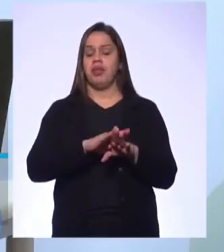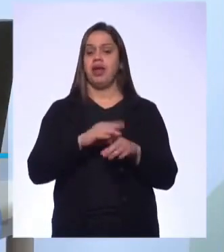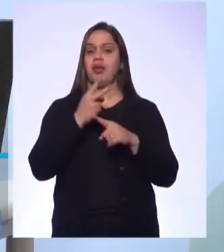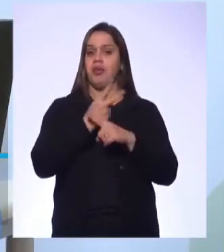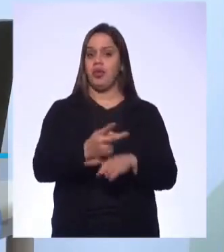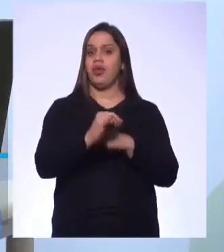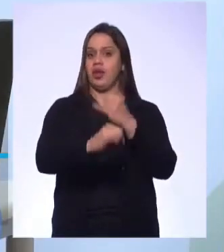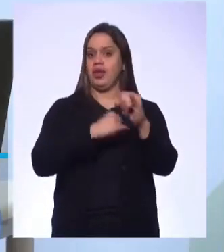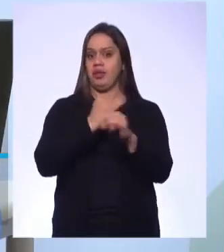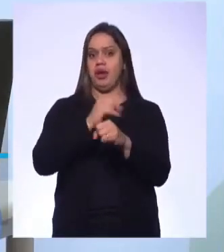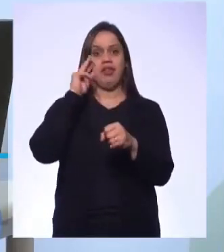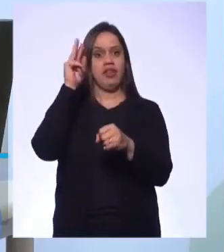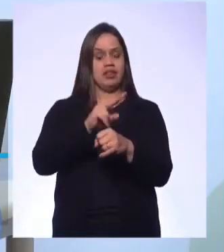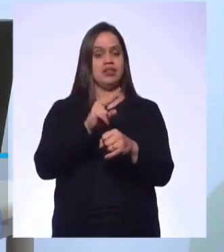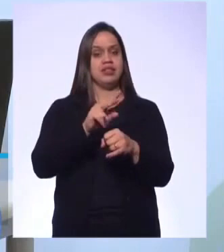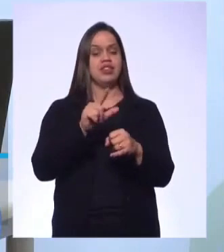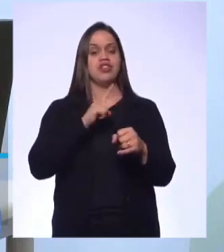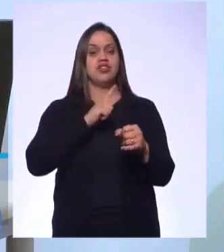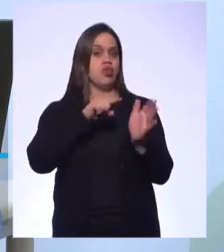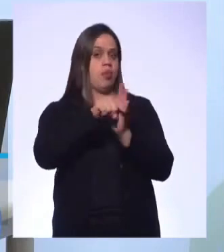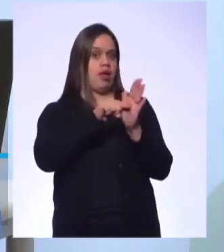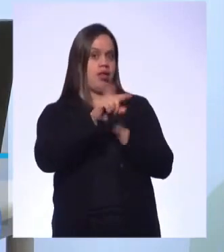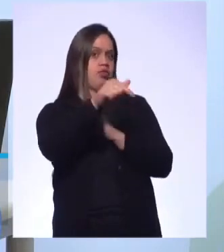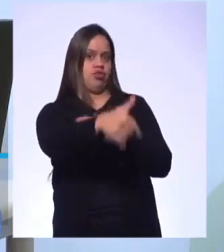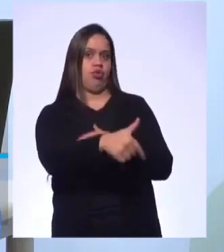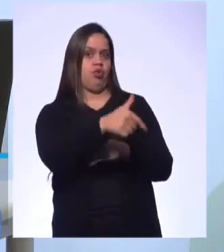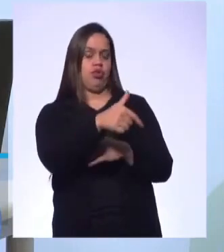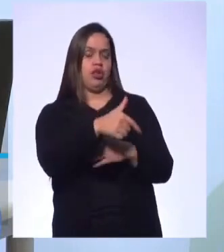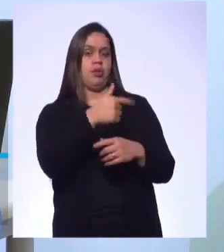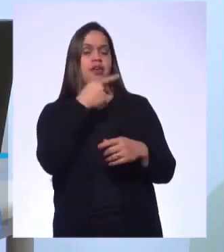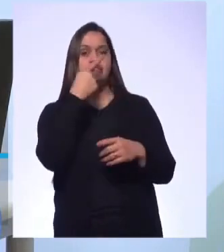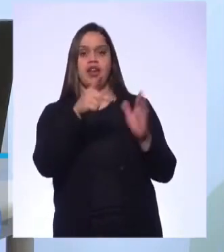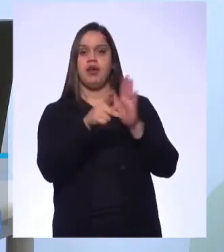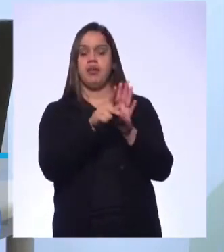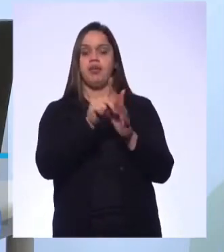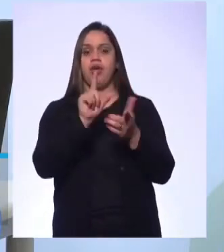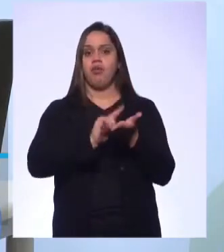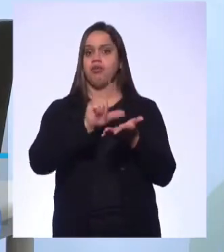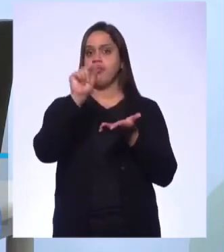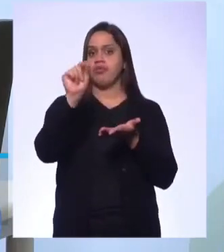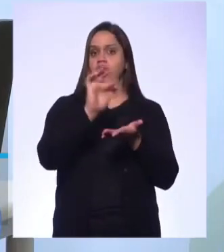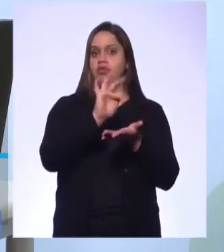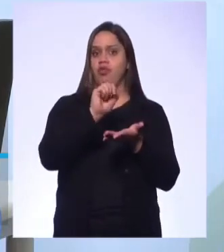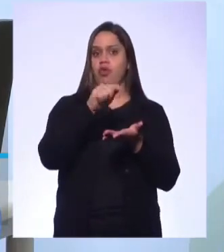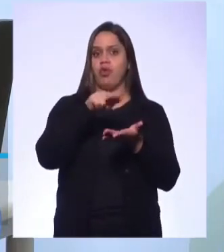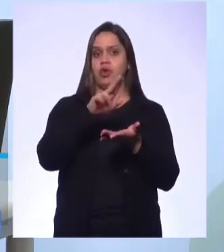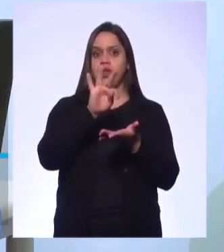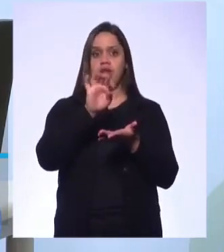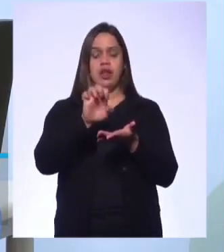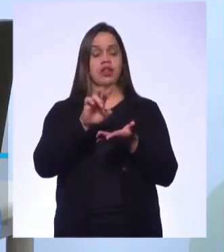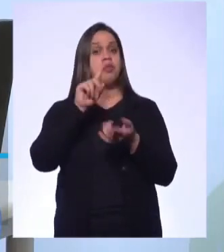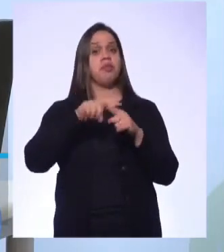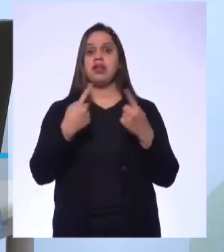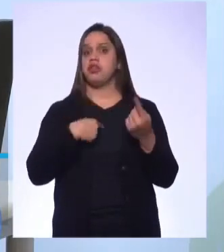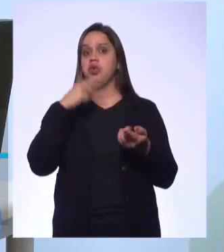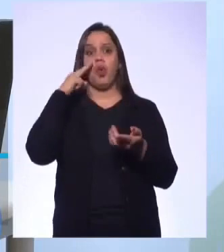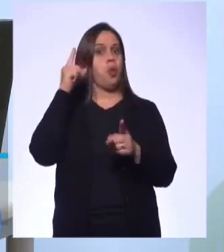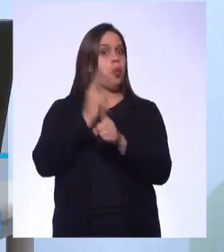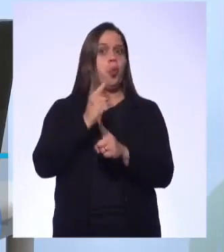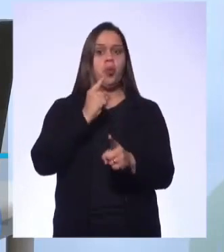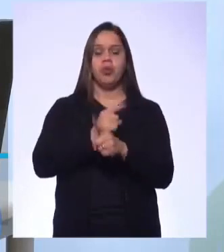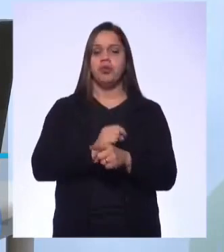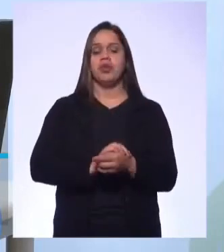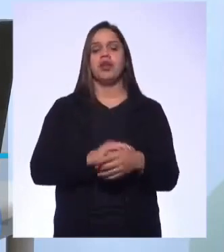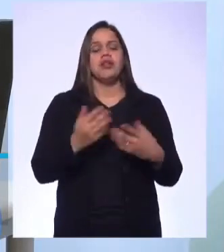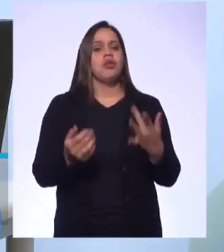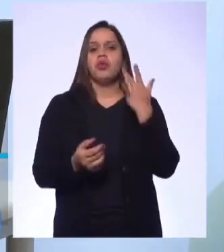ver se tinha uma análise para falar do foguete, gente. E eu não vi essa análise. Então, de repente, eu